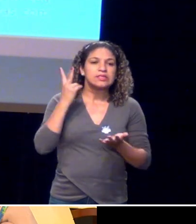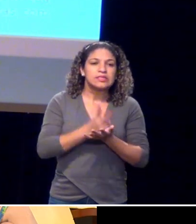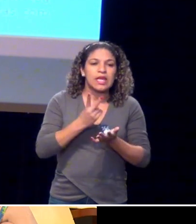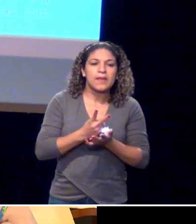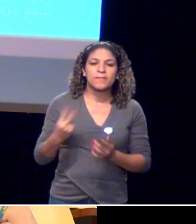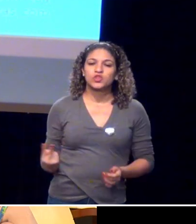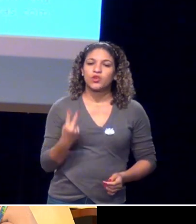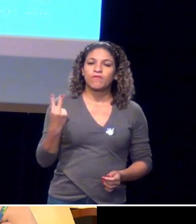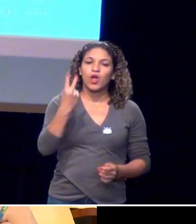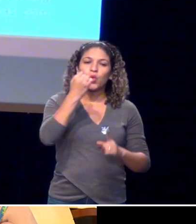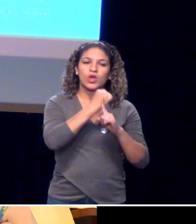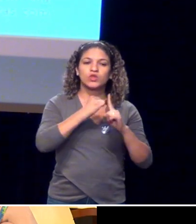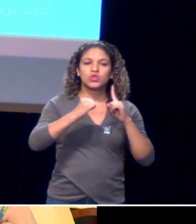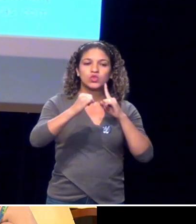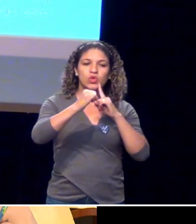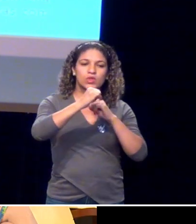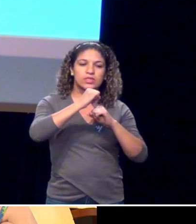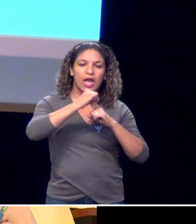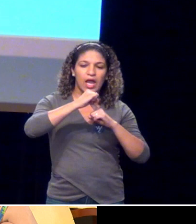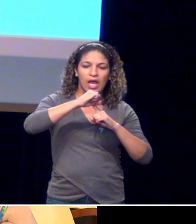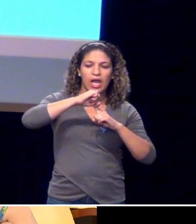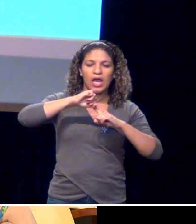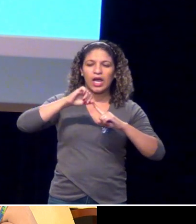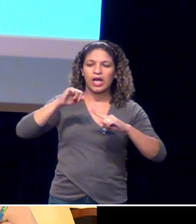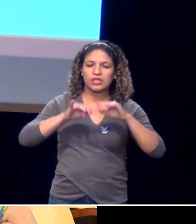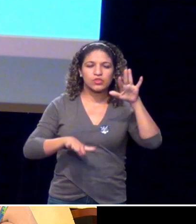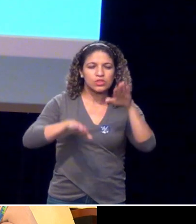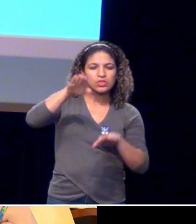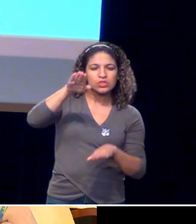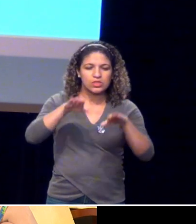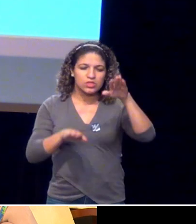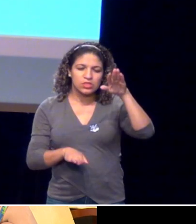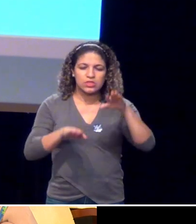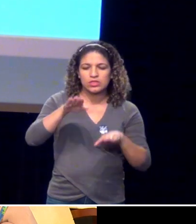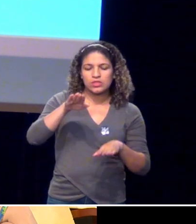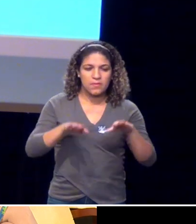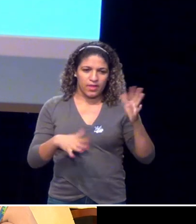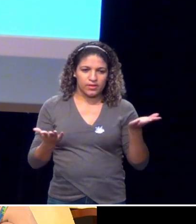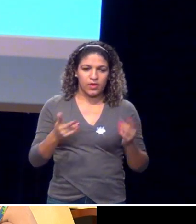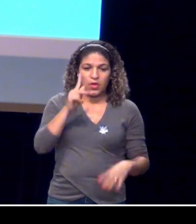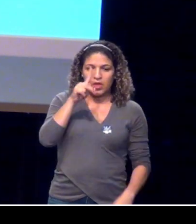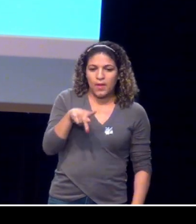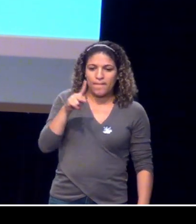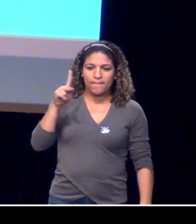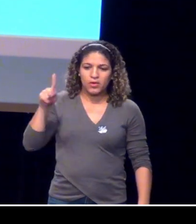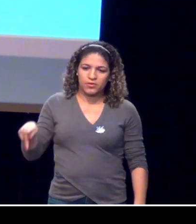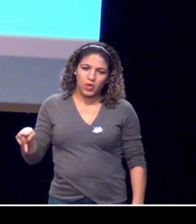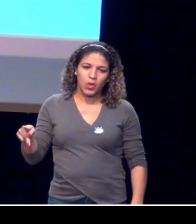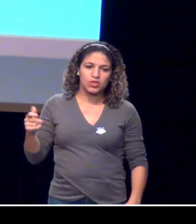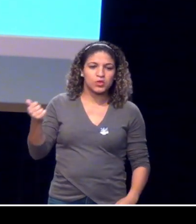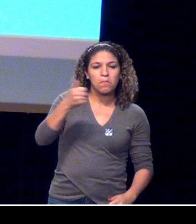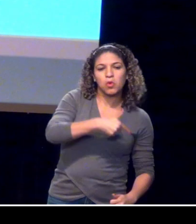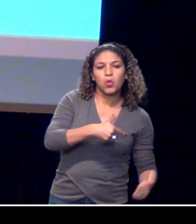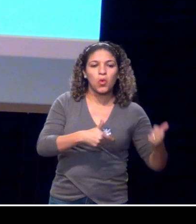com valores sociais assimétricos que não podem sobrepor. Professor e excedente de visão sobre